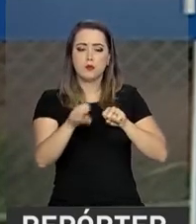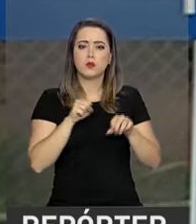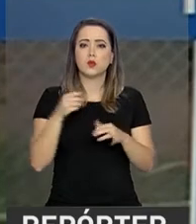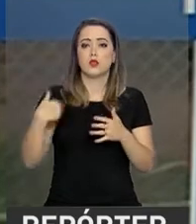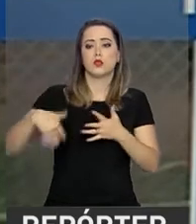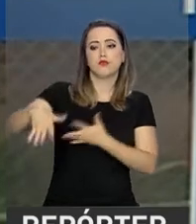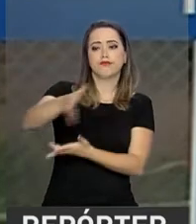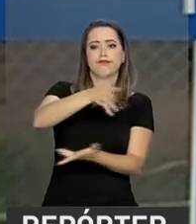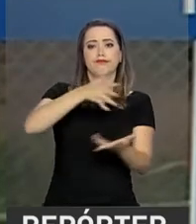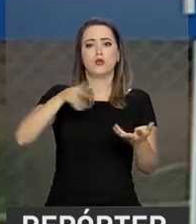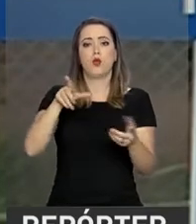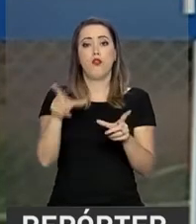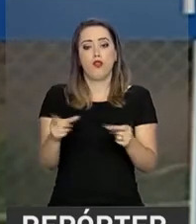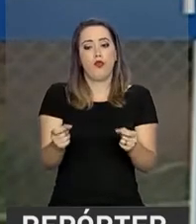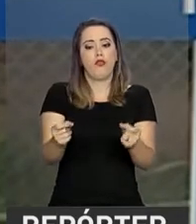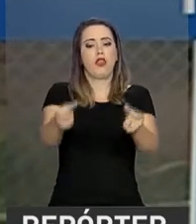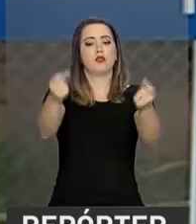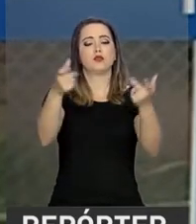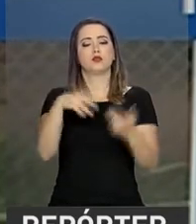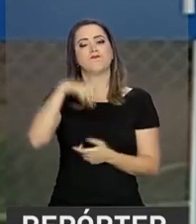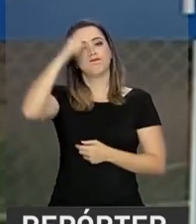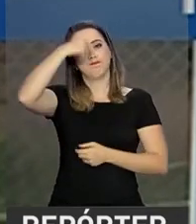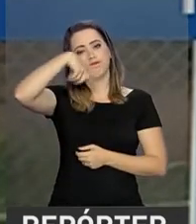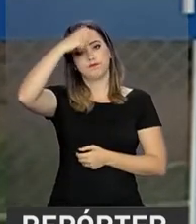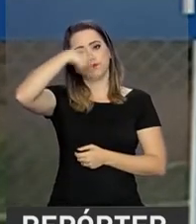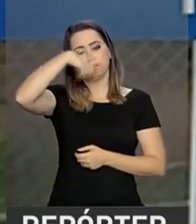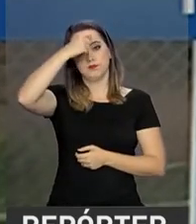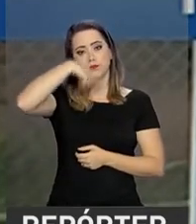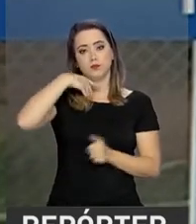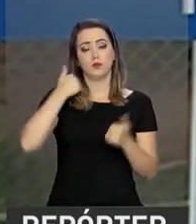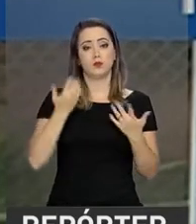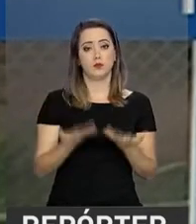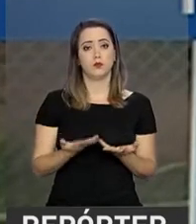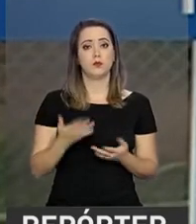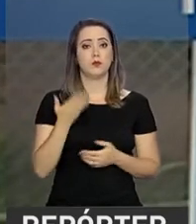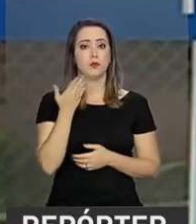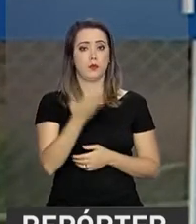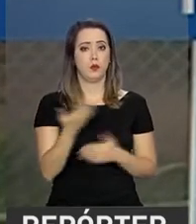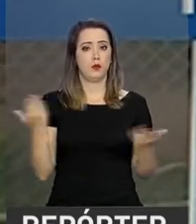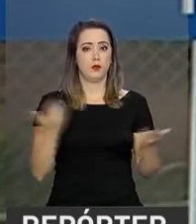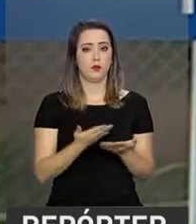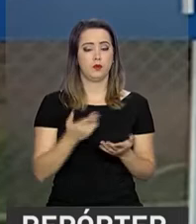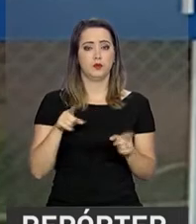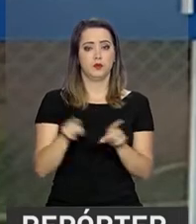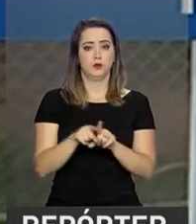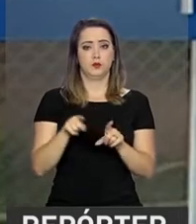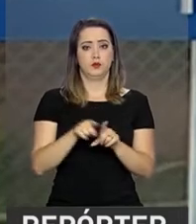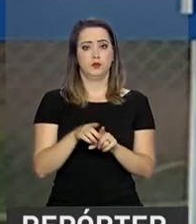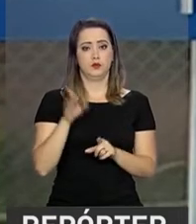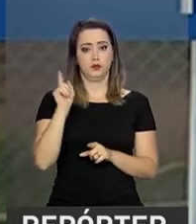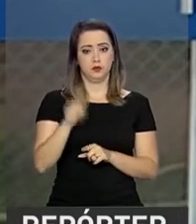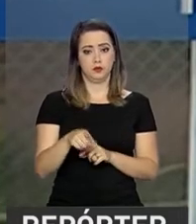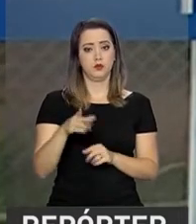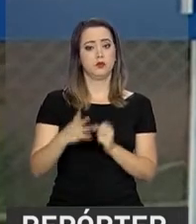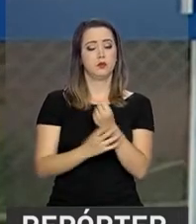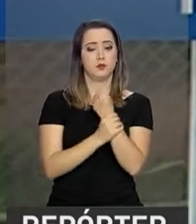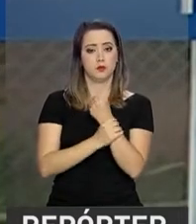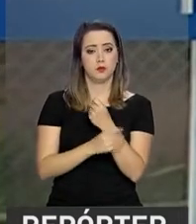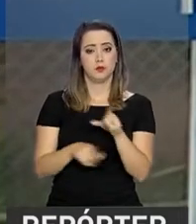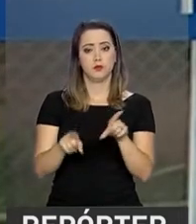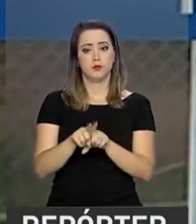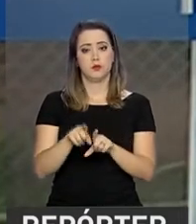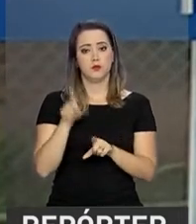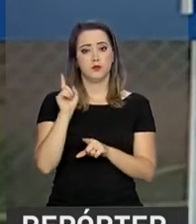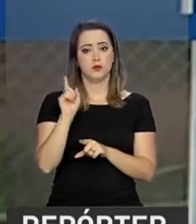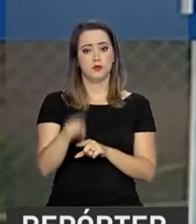há uma maior circulação do vírus causador da gripe, o influenza. A vacina contra a gripe é segura